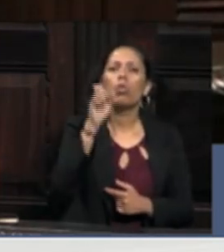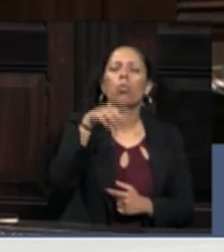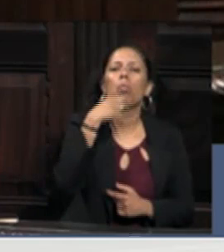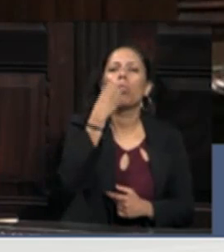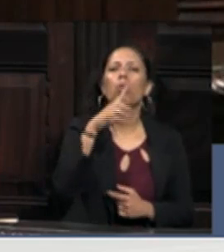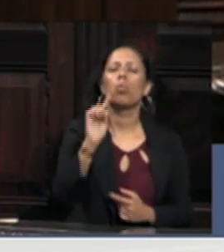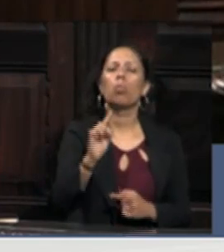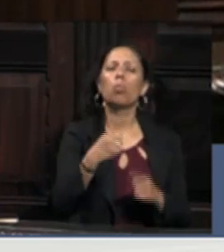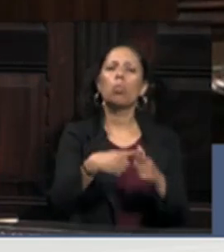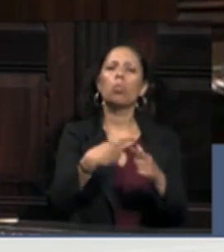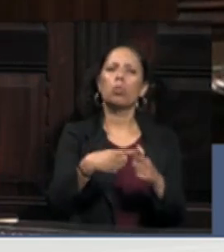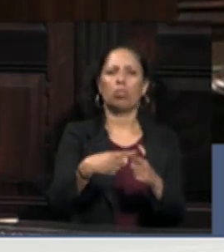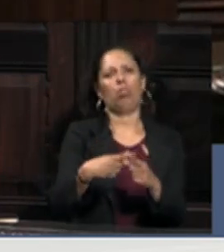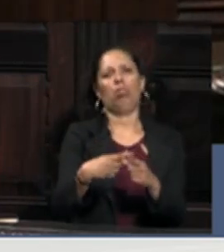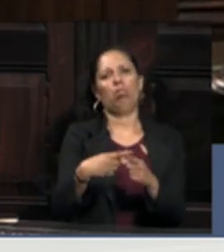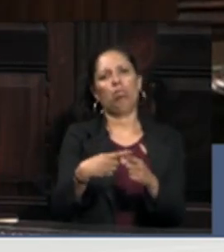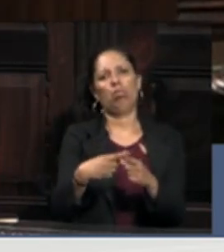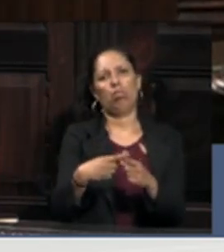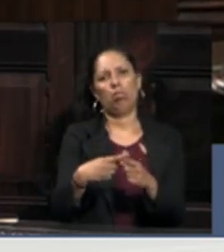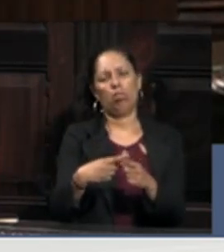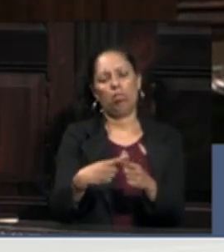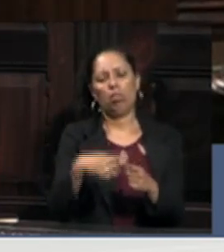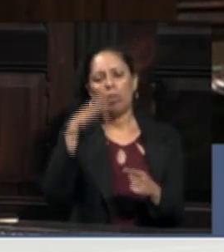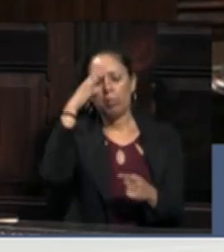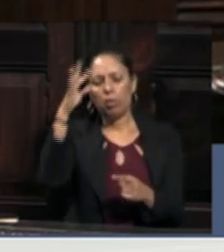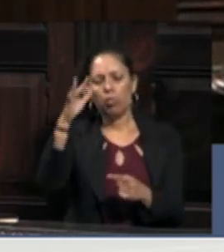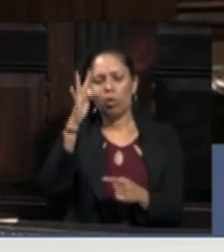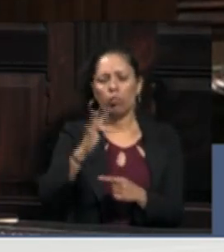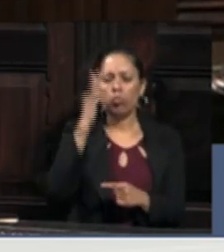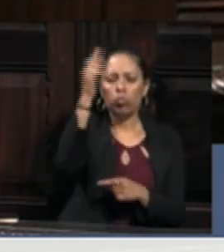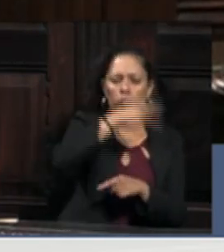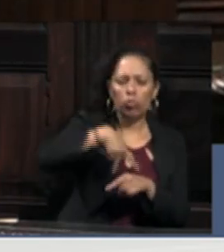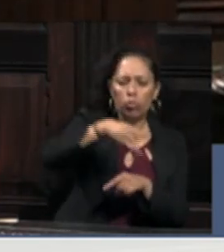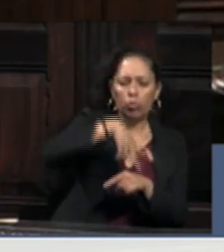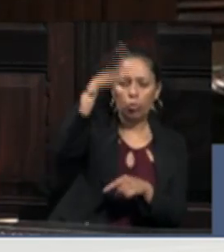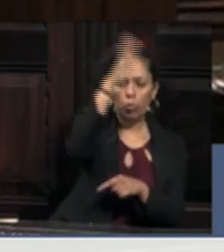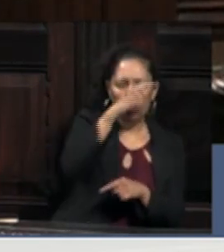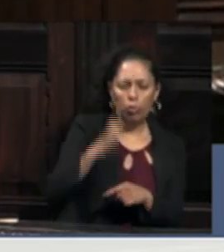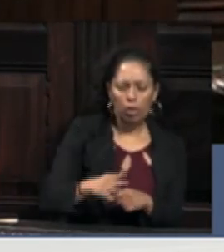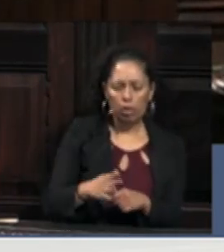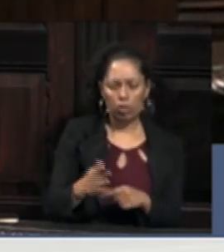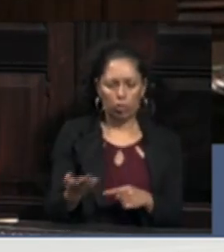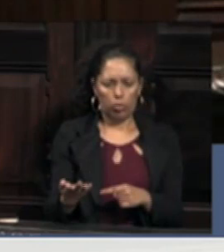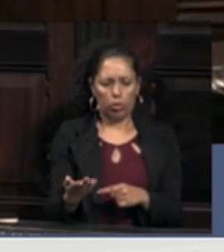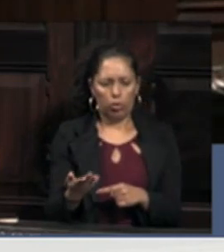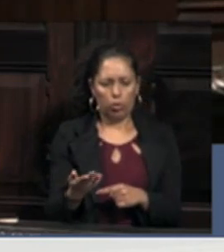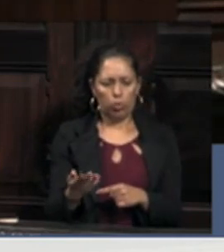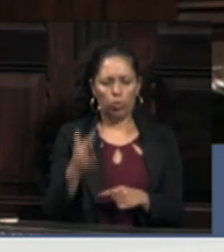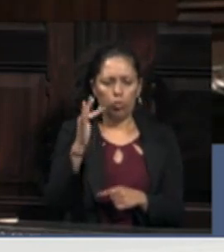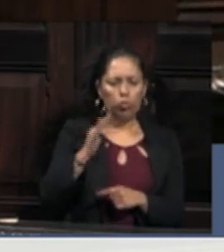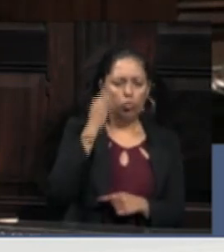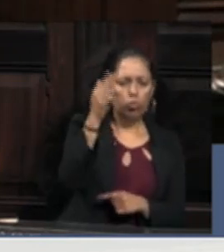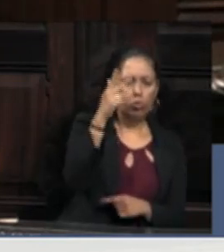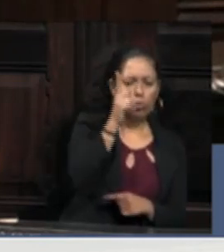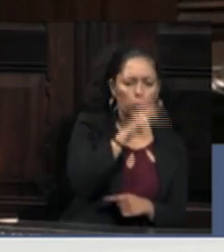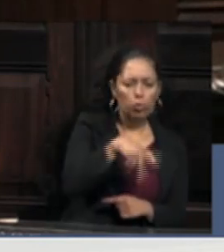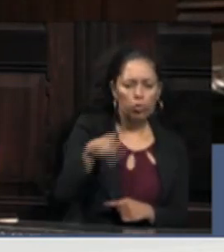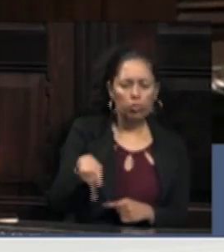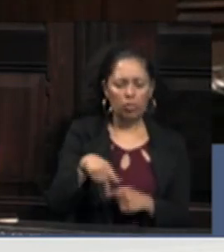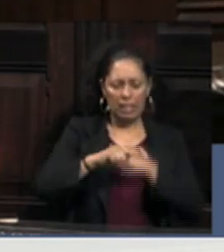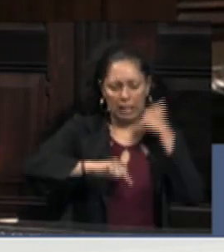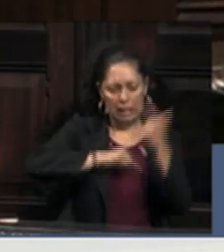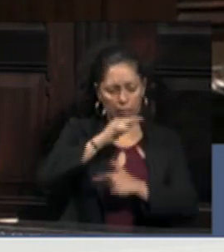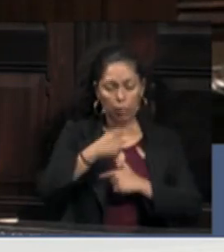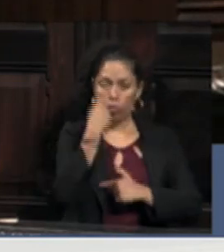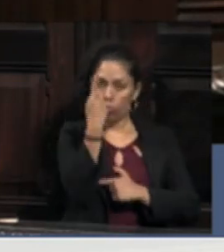consigamos atingir no futuro no Brasil esse dispositivo até para a educação básica toda, para que os professores se dediquem